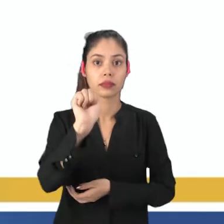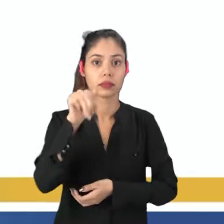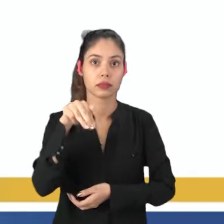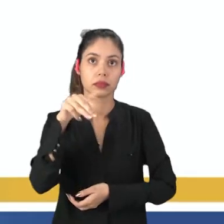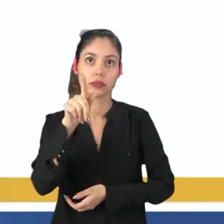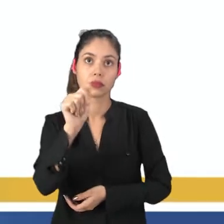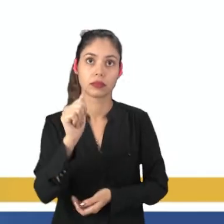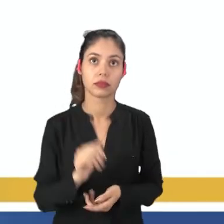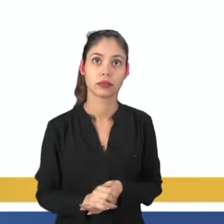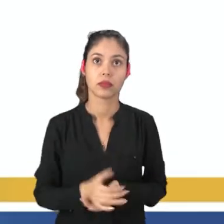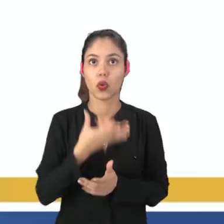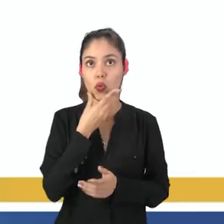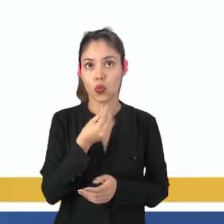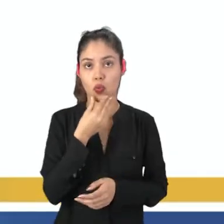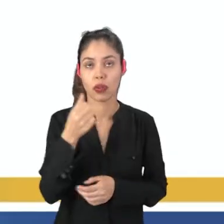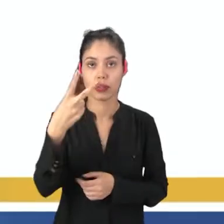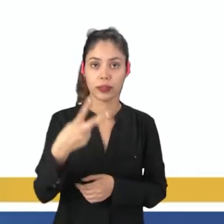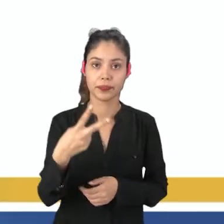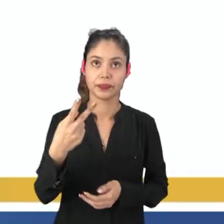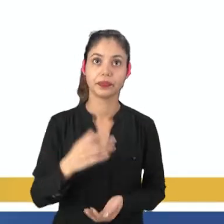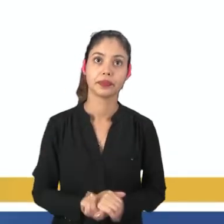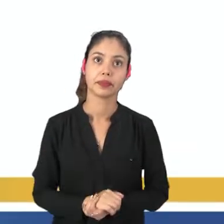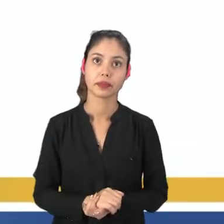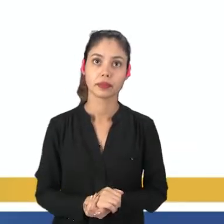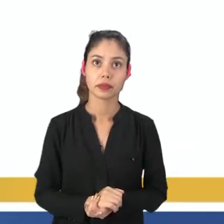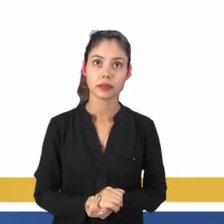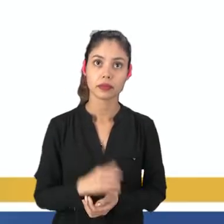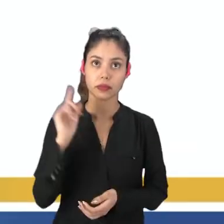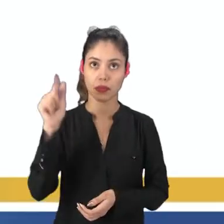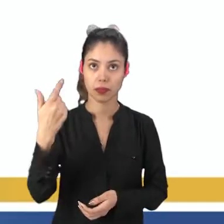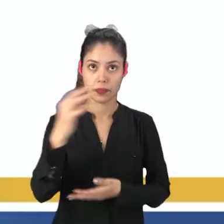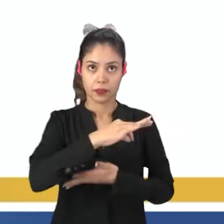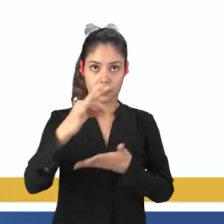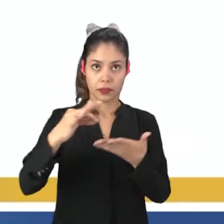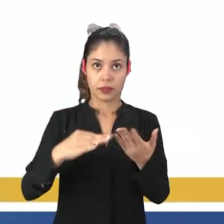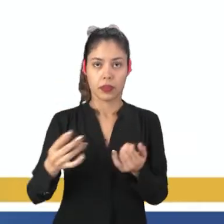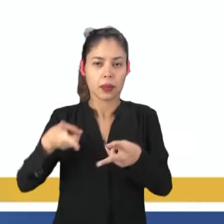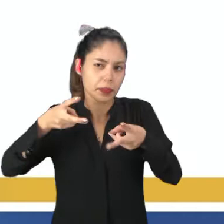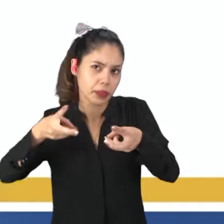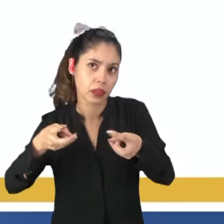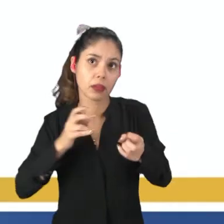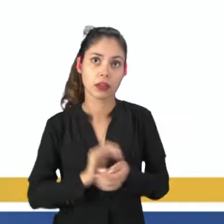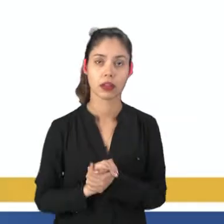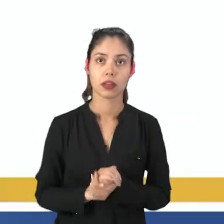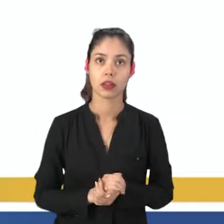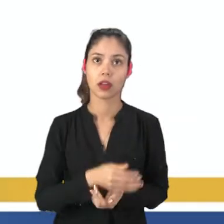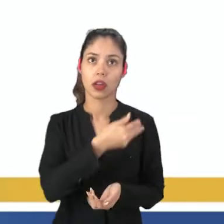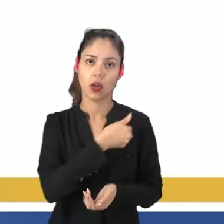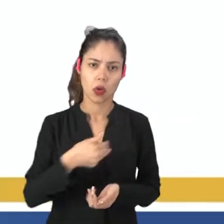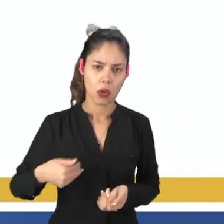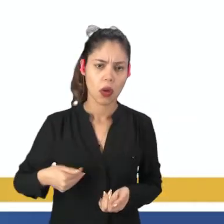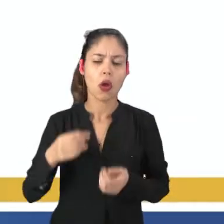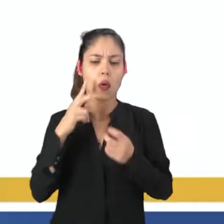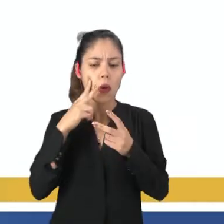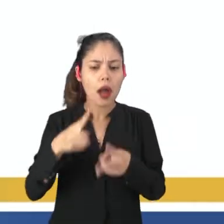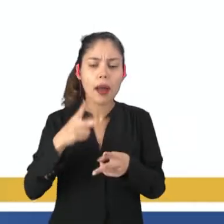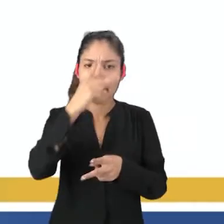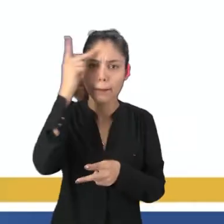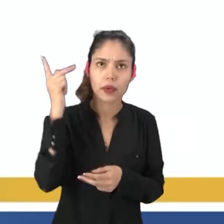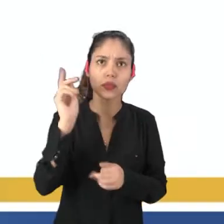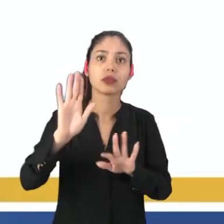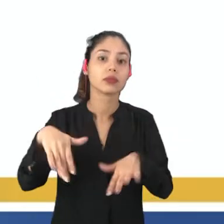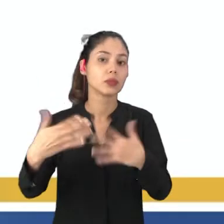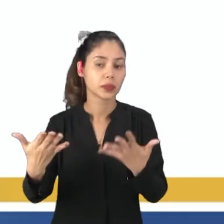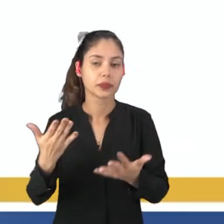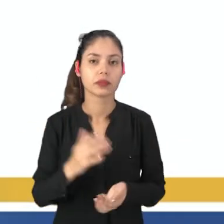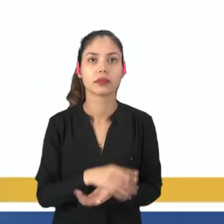1 e da palavra homem na propaganda 2, que outros elementos nos ajudam a perceber quem é o público-alvo dessa propaganda. A gente